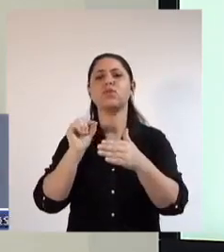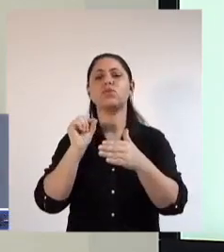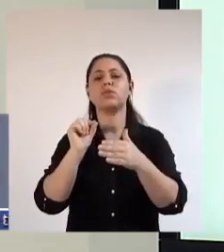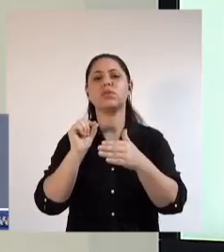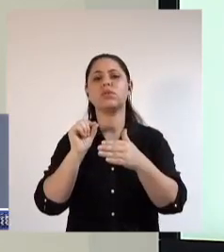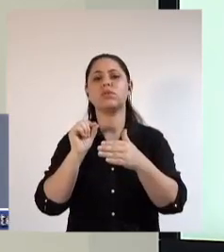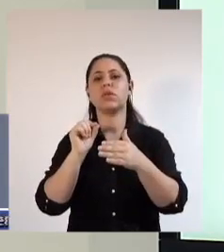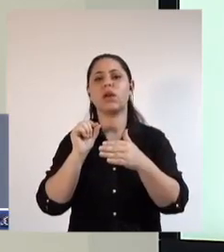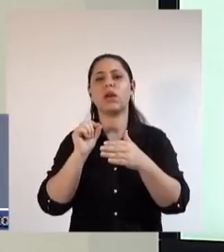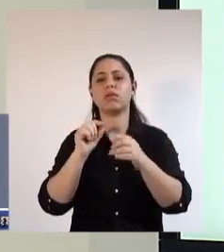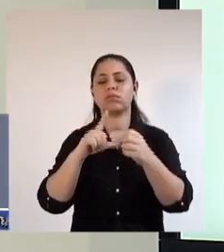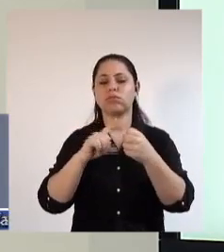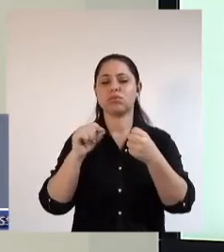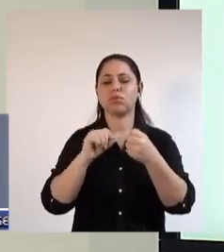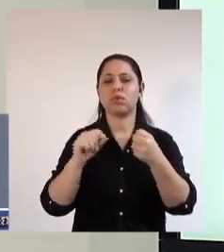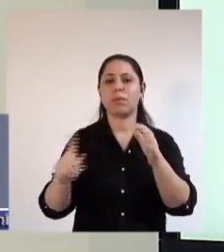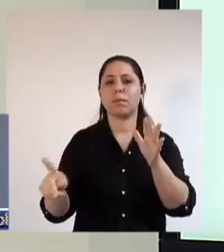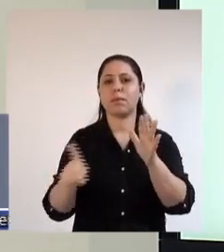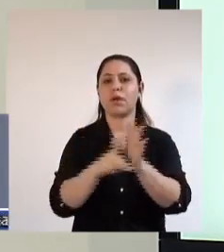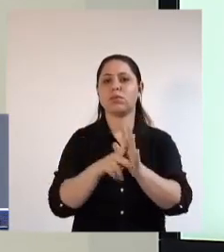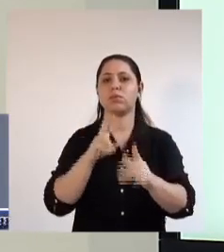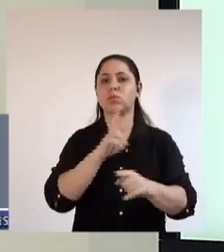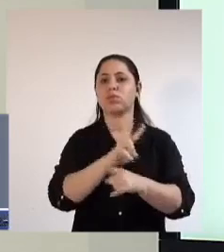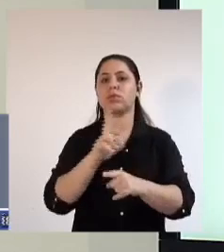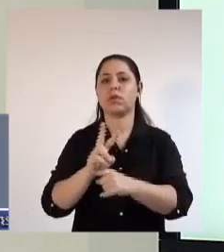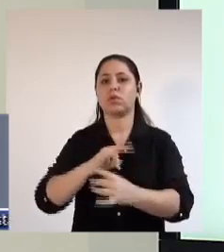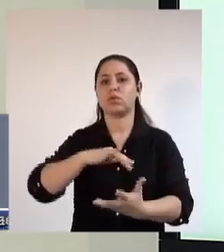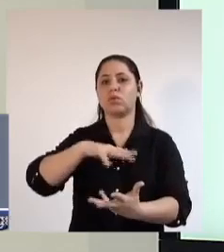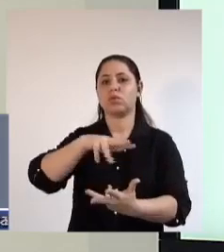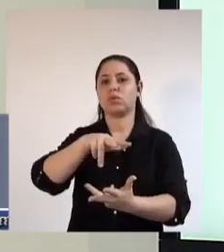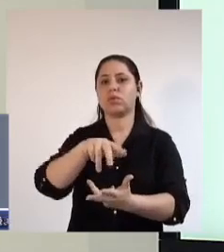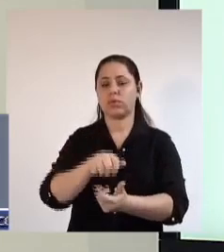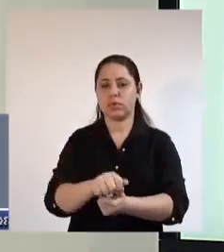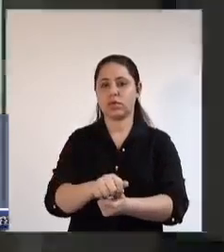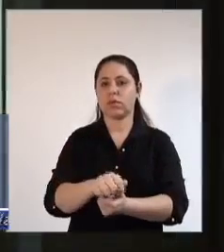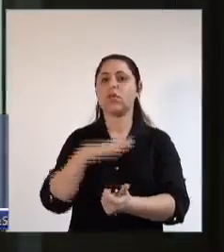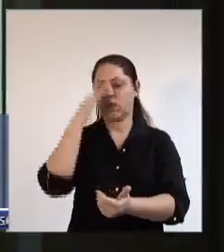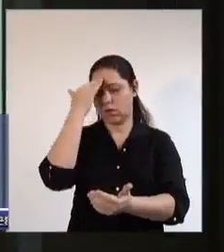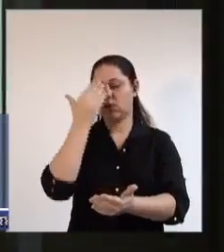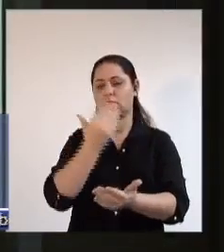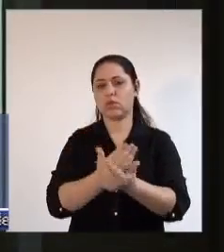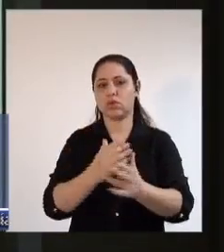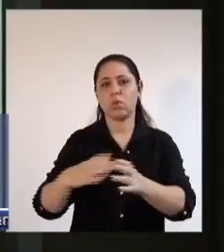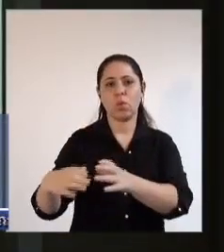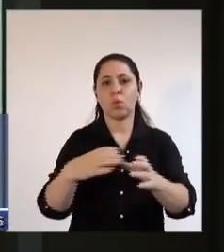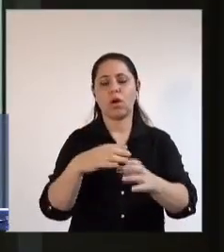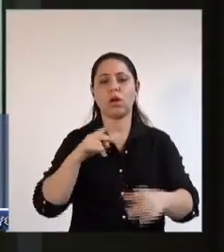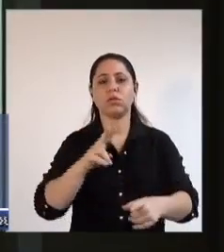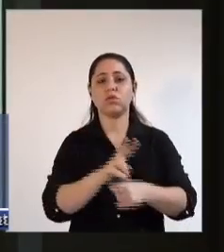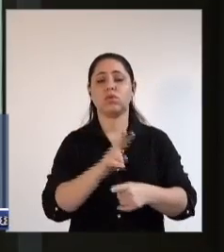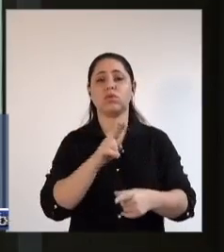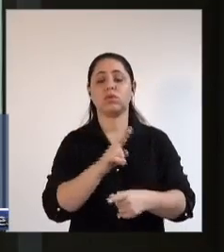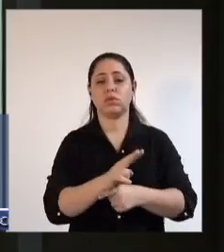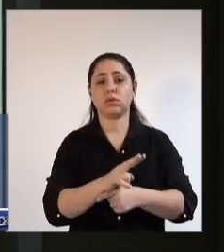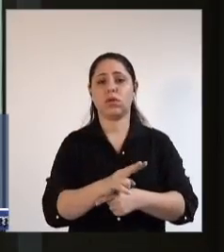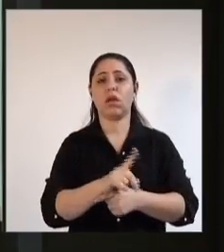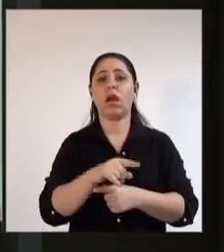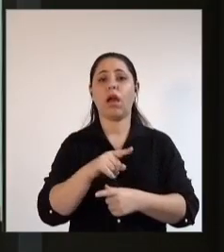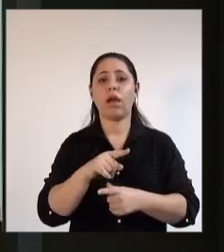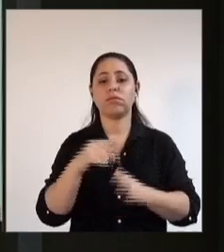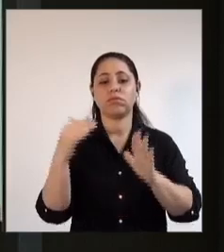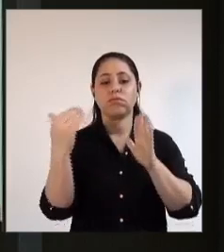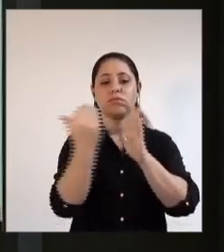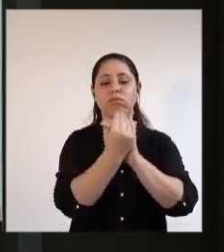tudo é um capítulo especial de desenvolvimento sustentável e nós acreditamos que as unidades de conservação elas vão ser um desses itens que vão